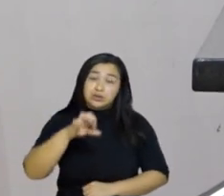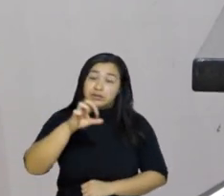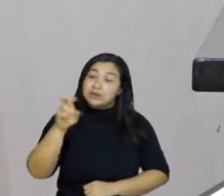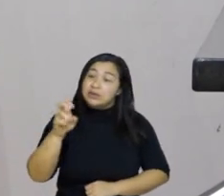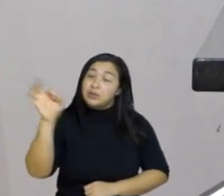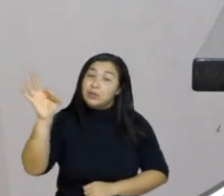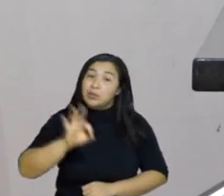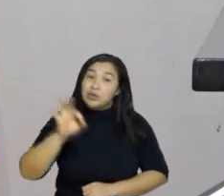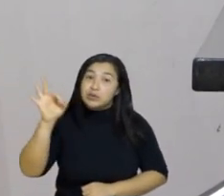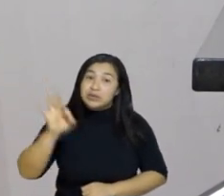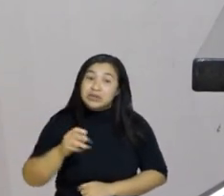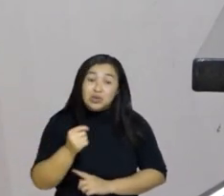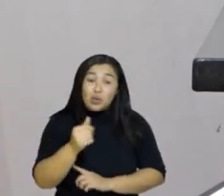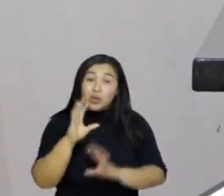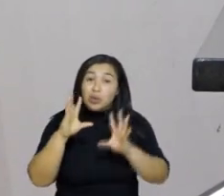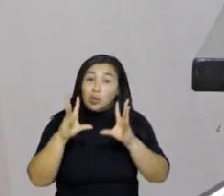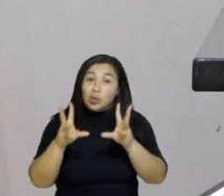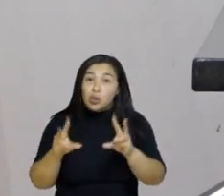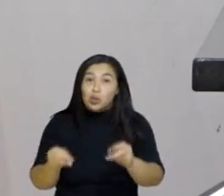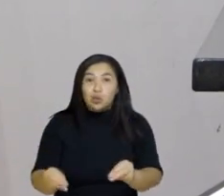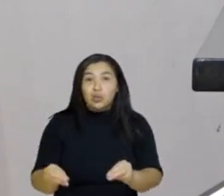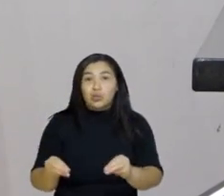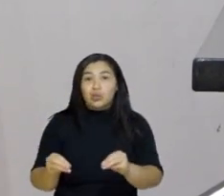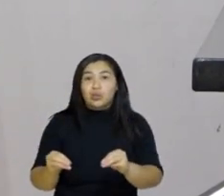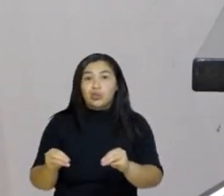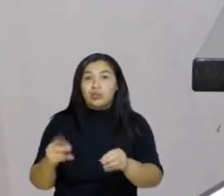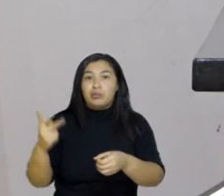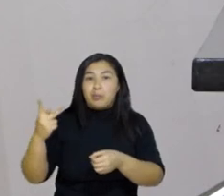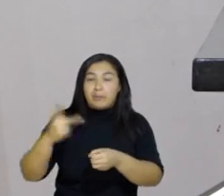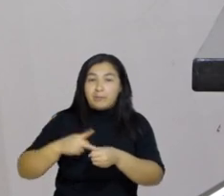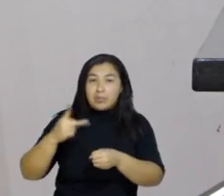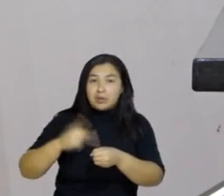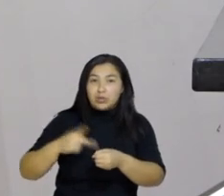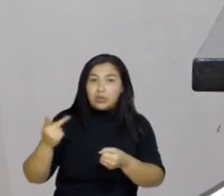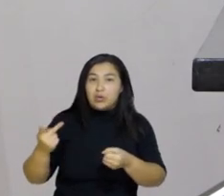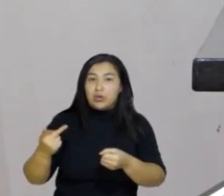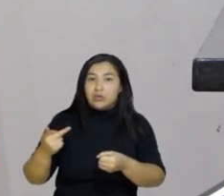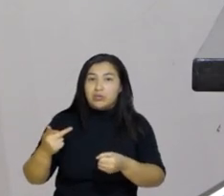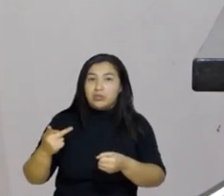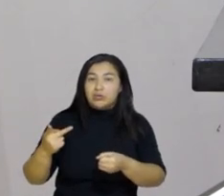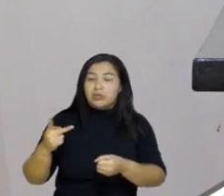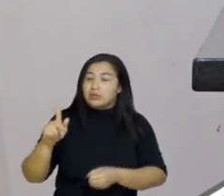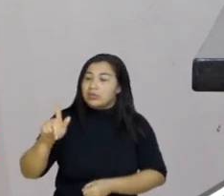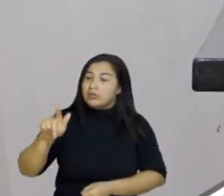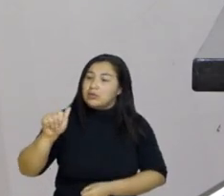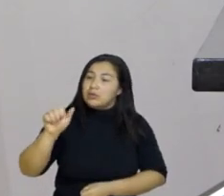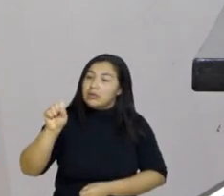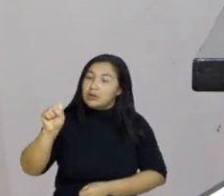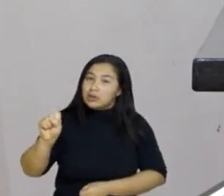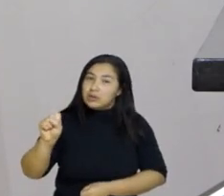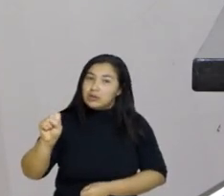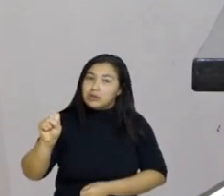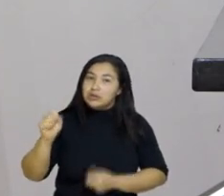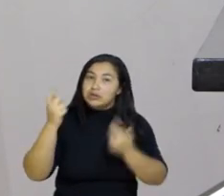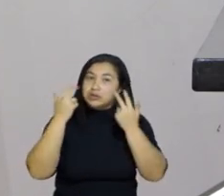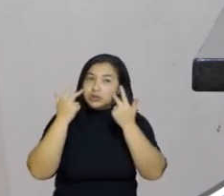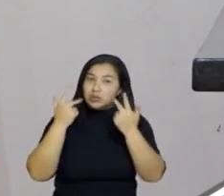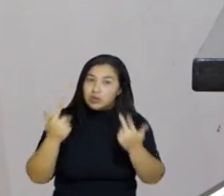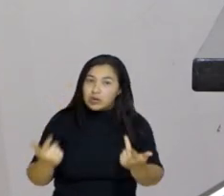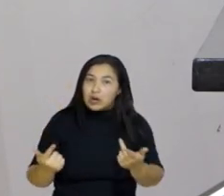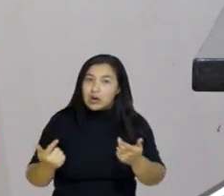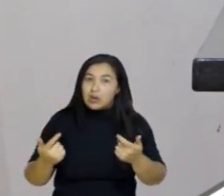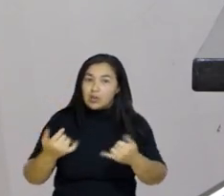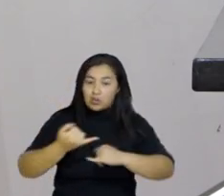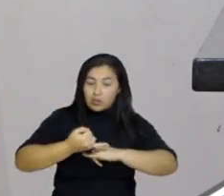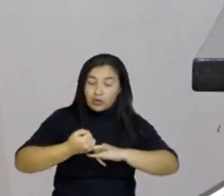Quase a totalidade do nosso petróleo, do nosso gás natural, todas as comunicações de internet fluem pelo mar,